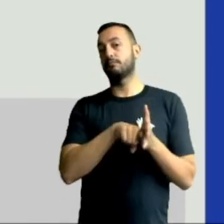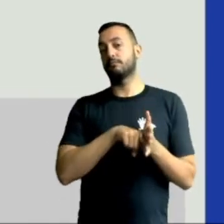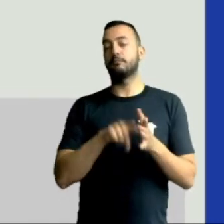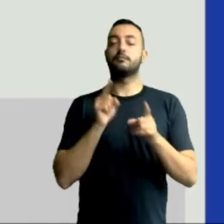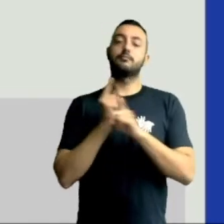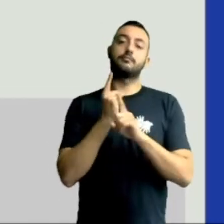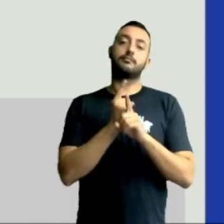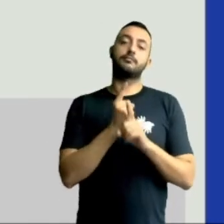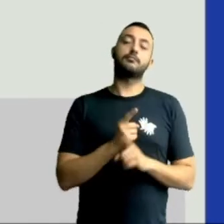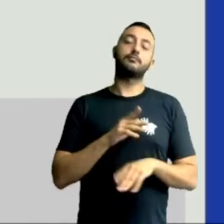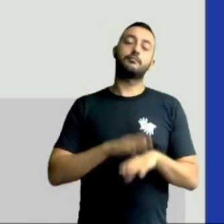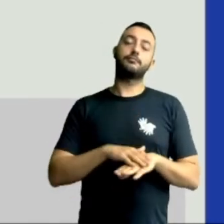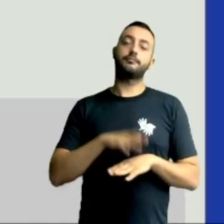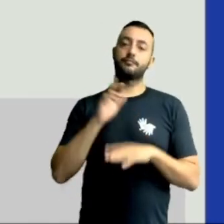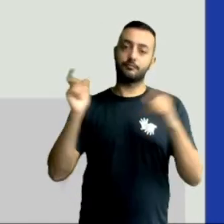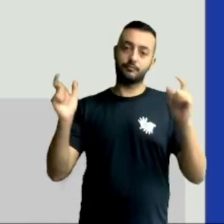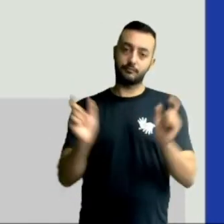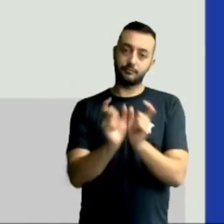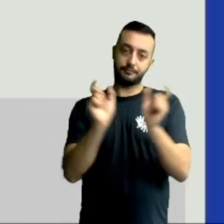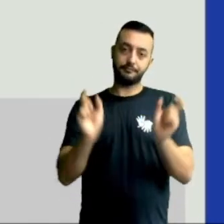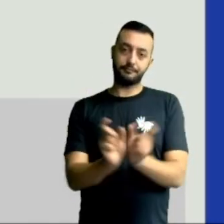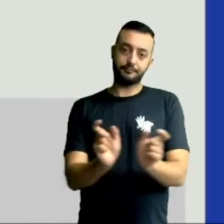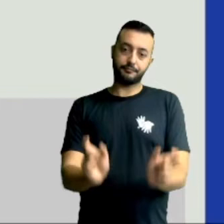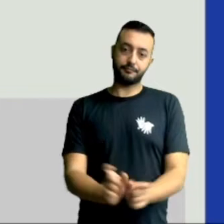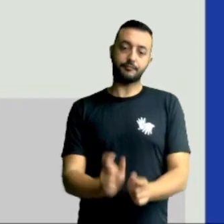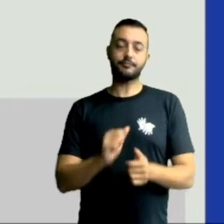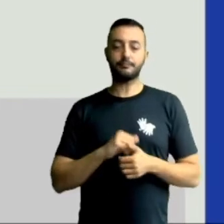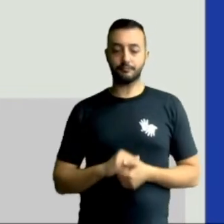para encontrar mais locuções adjetivas aí.